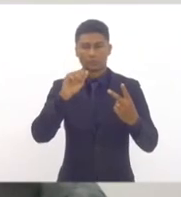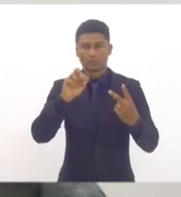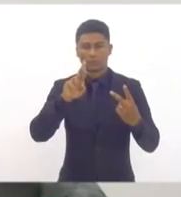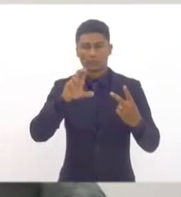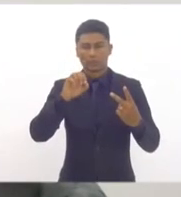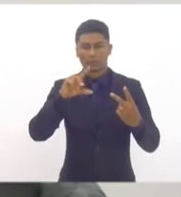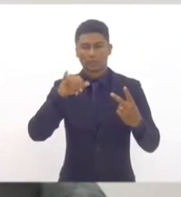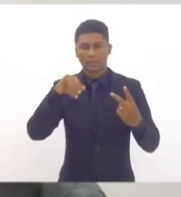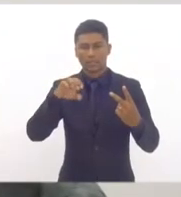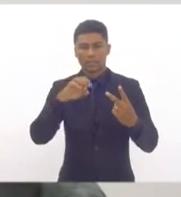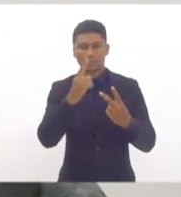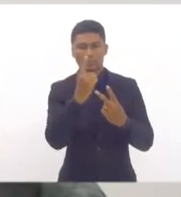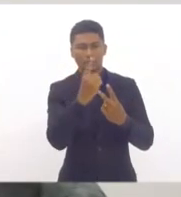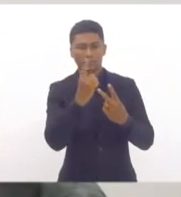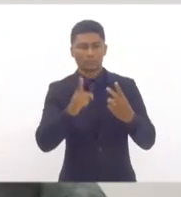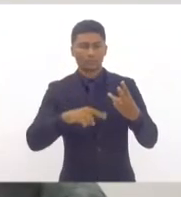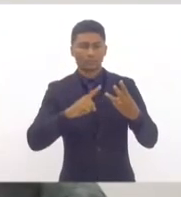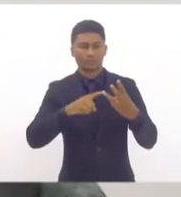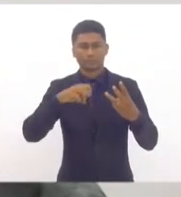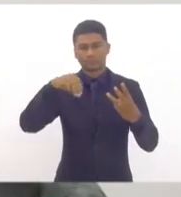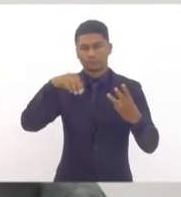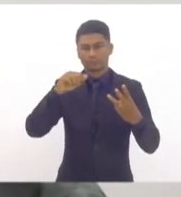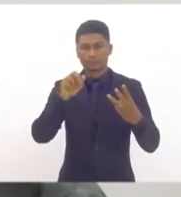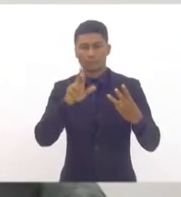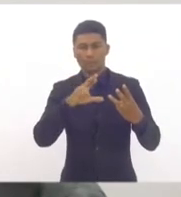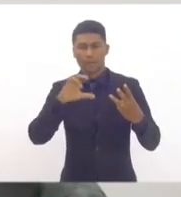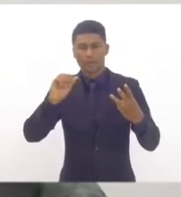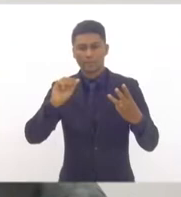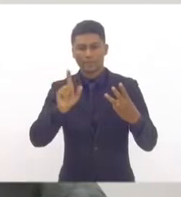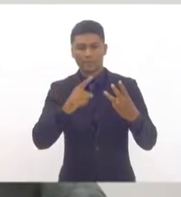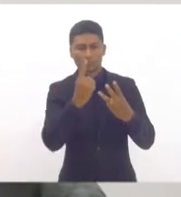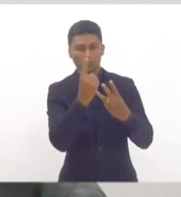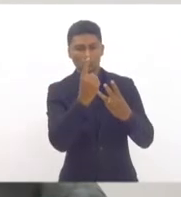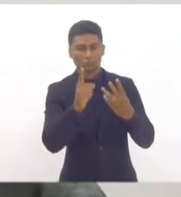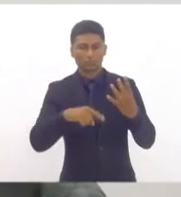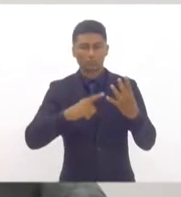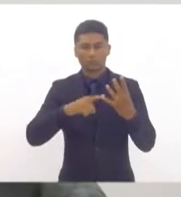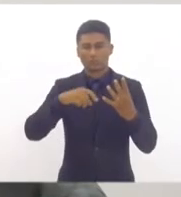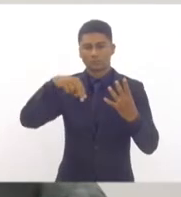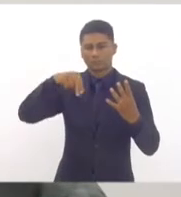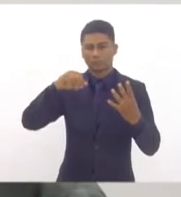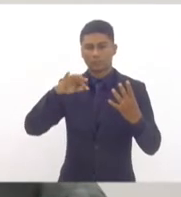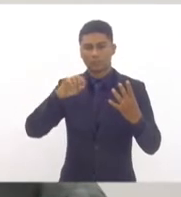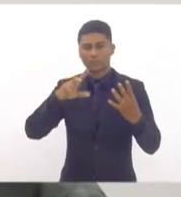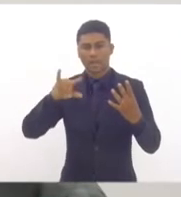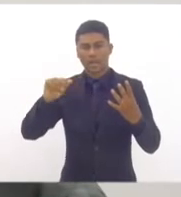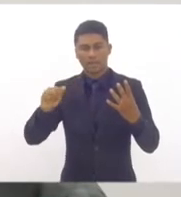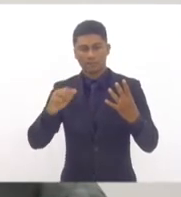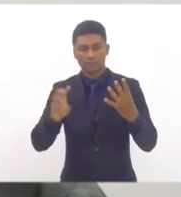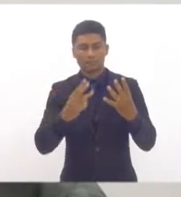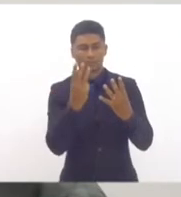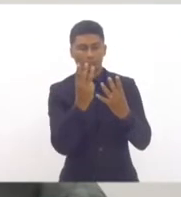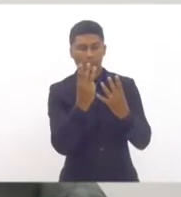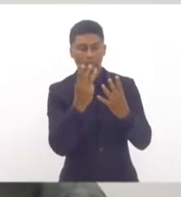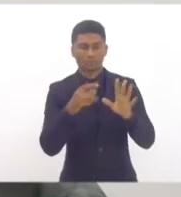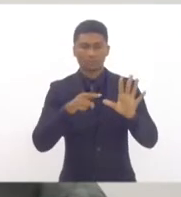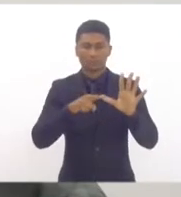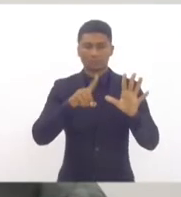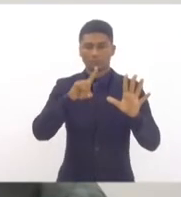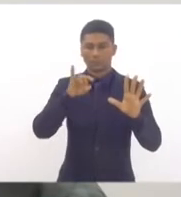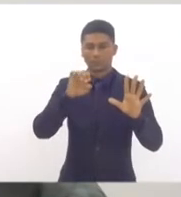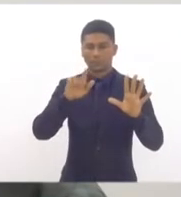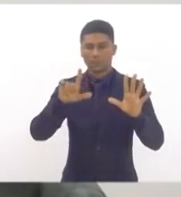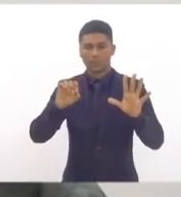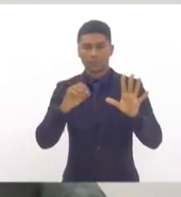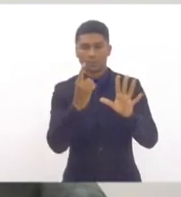um voto, Márcia Elizabeth Gatto Brito, um voto, Natália Damasio, três votos, Diego de Bem,